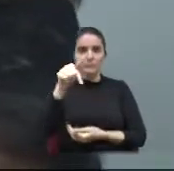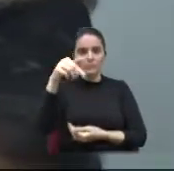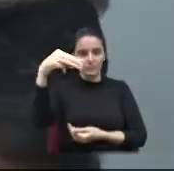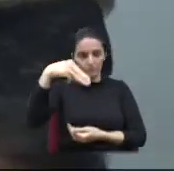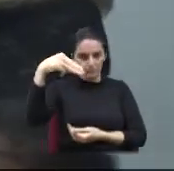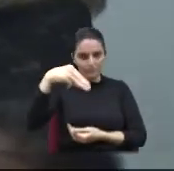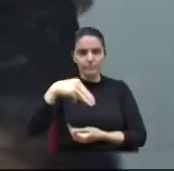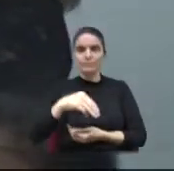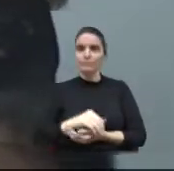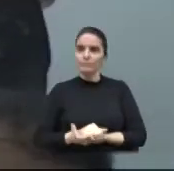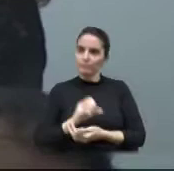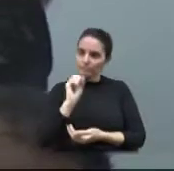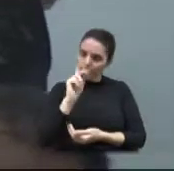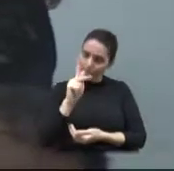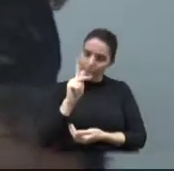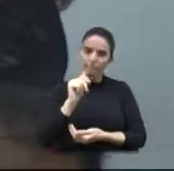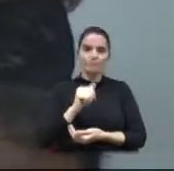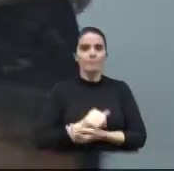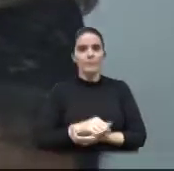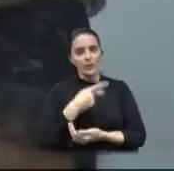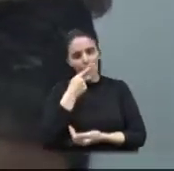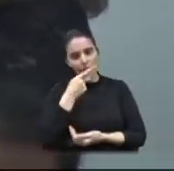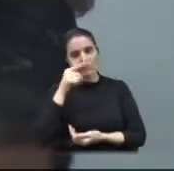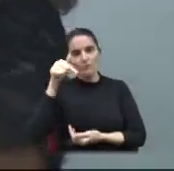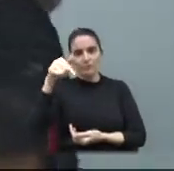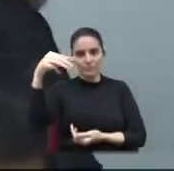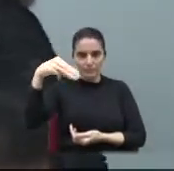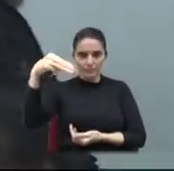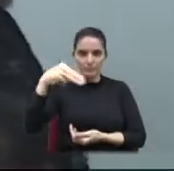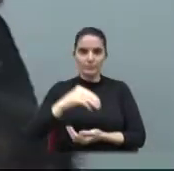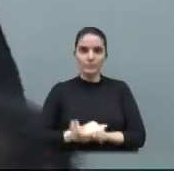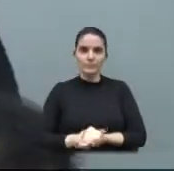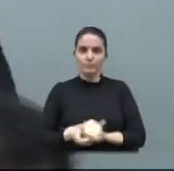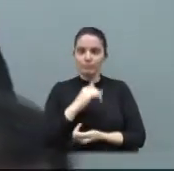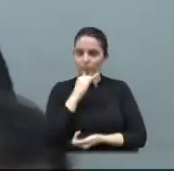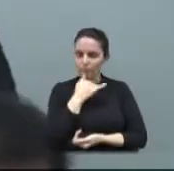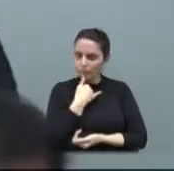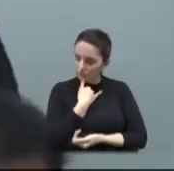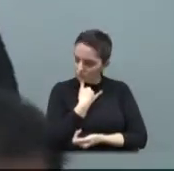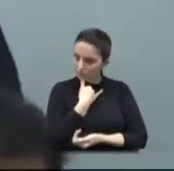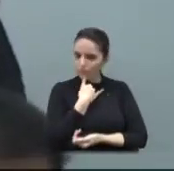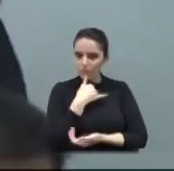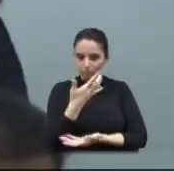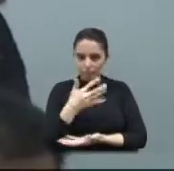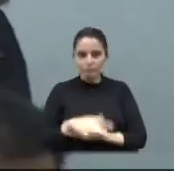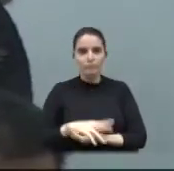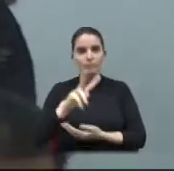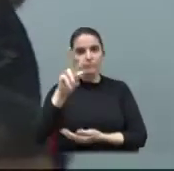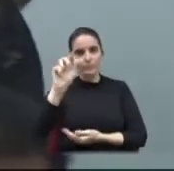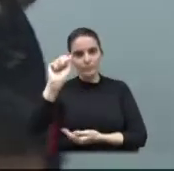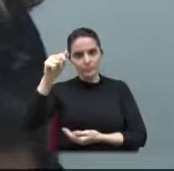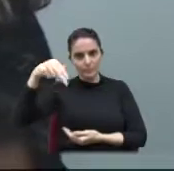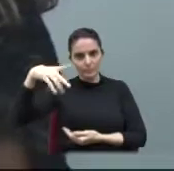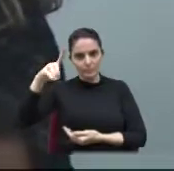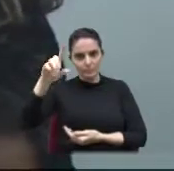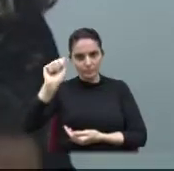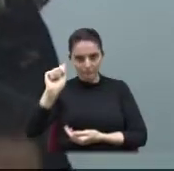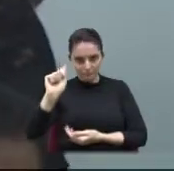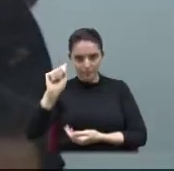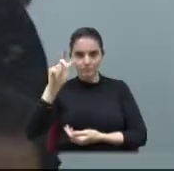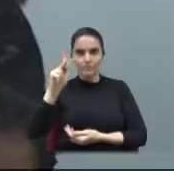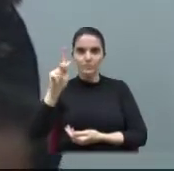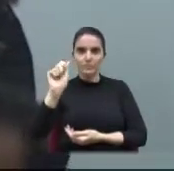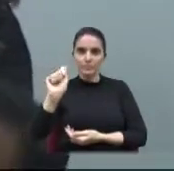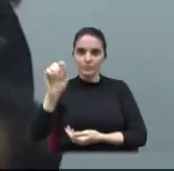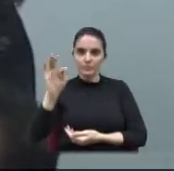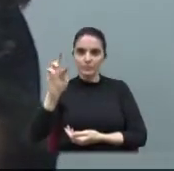Tá ótimo, então. Vou falar meus 7 minutos. Eu lamento. Wanda, Patrícia, tem mais um pessoal ali que eu não conheço,